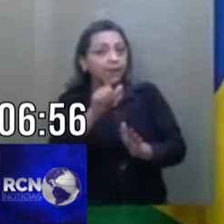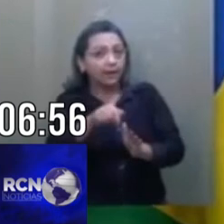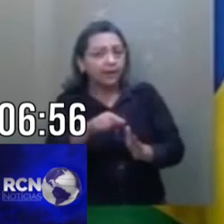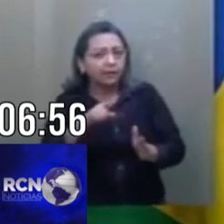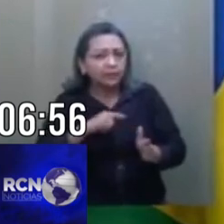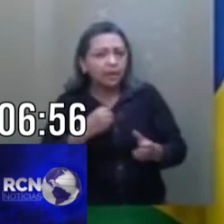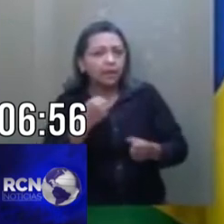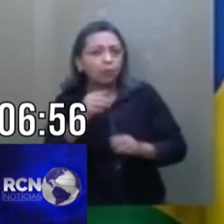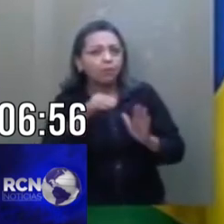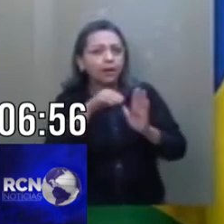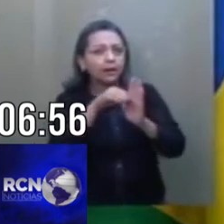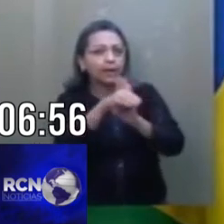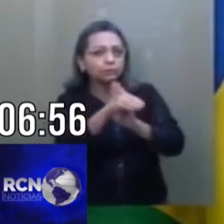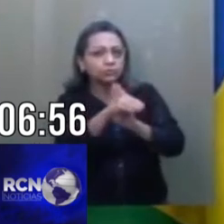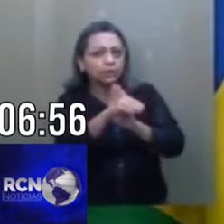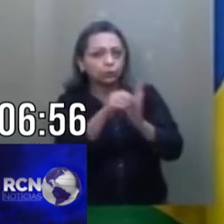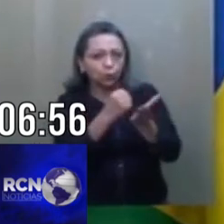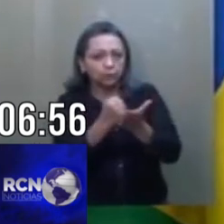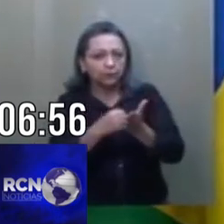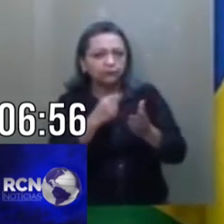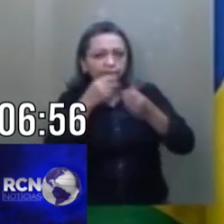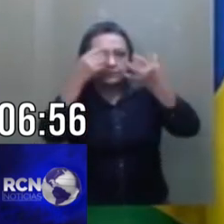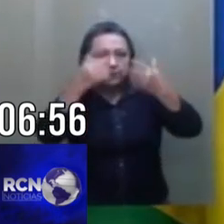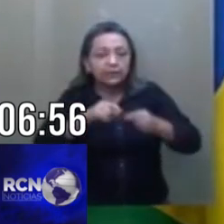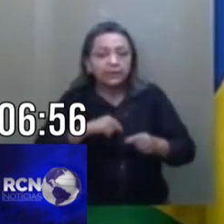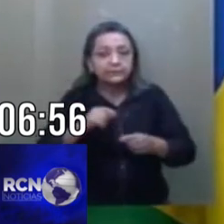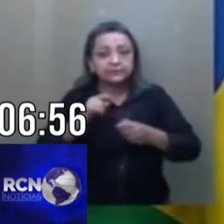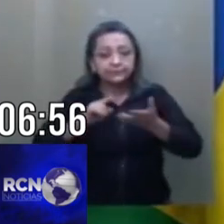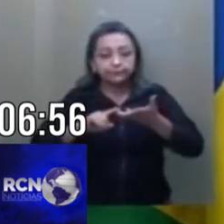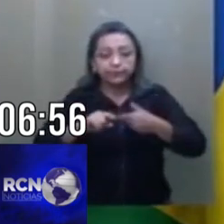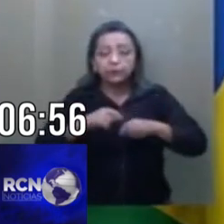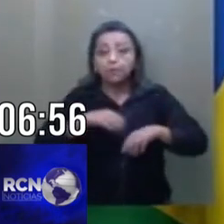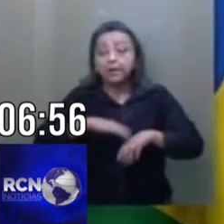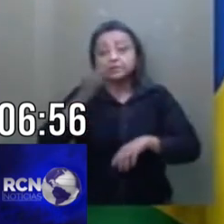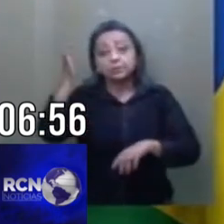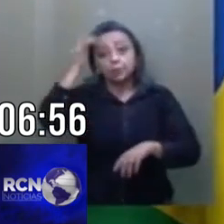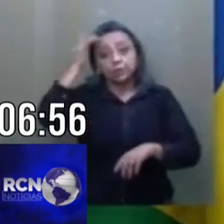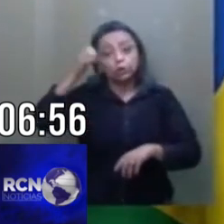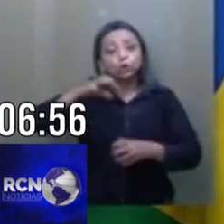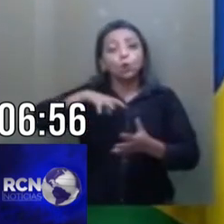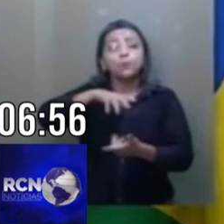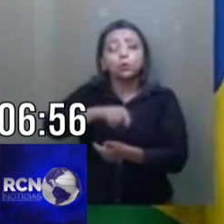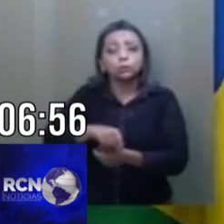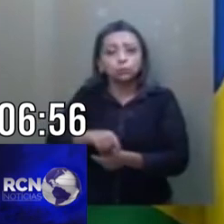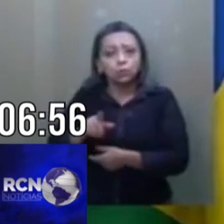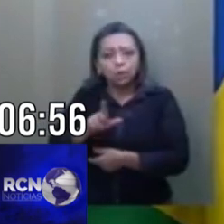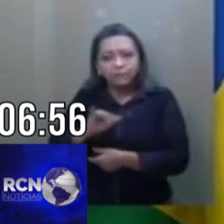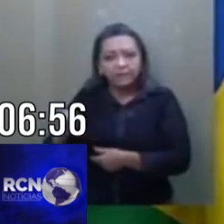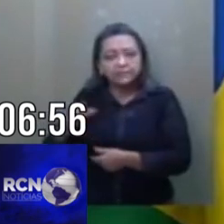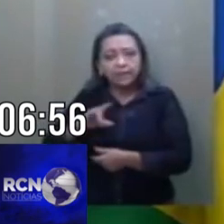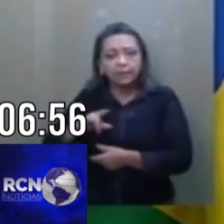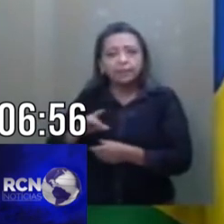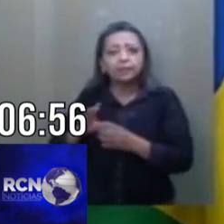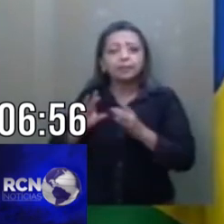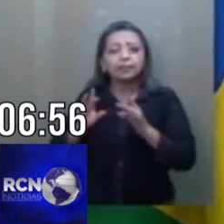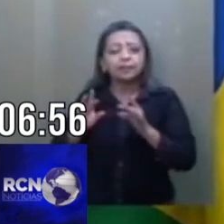alguma cláusula ali dizendo que esses equipamentos que são os mais modernos do mundo não vão ser